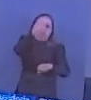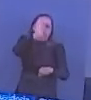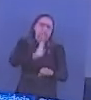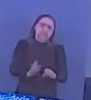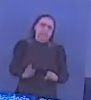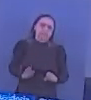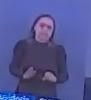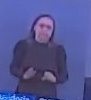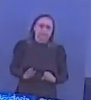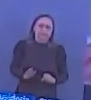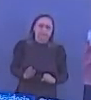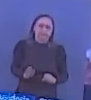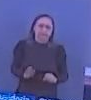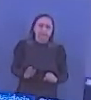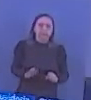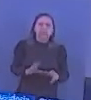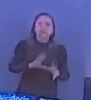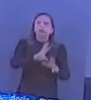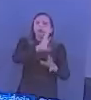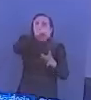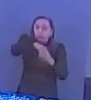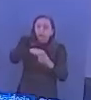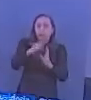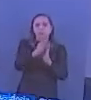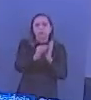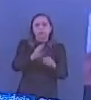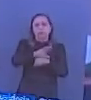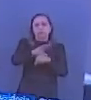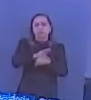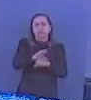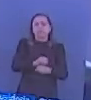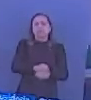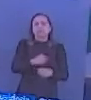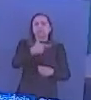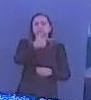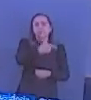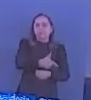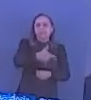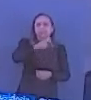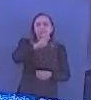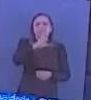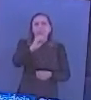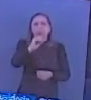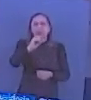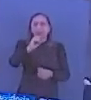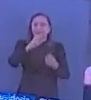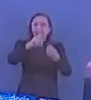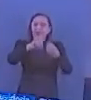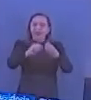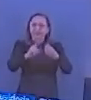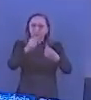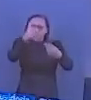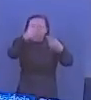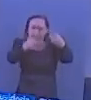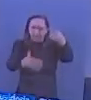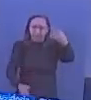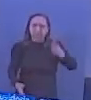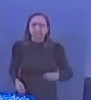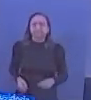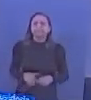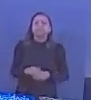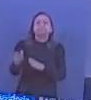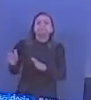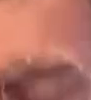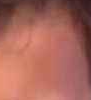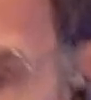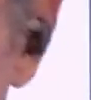aí ele perde a galera de esquerda mais ideológica, mas vai ganhar um pedaço da galera de